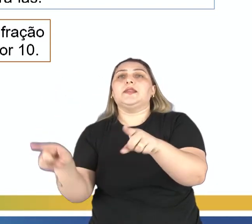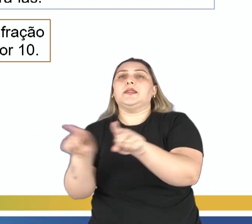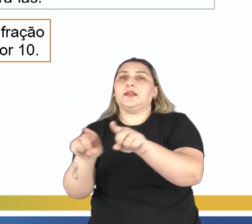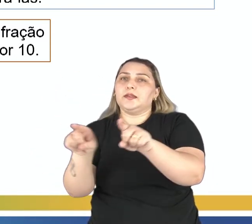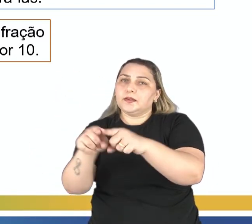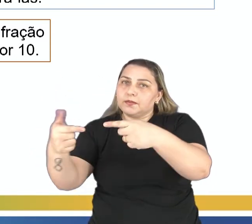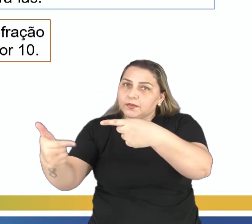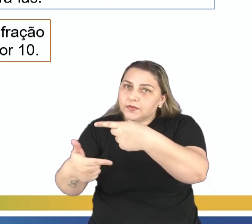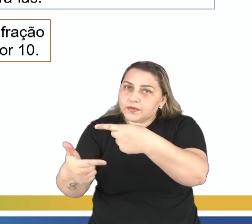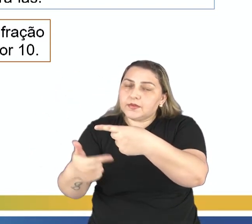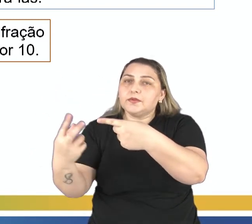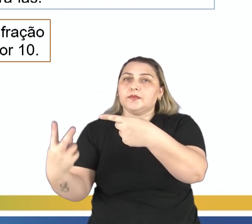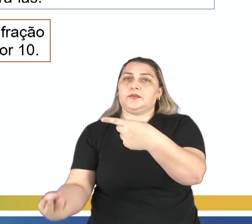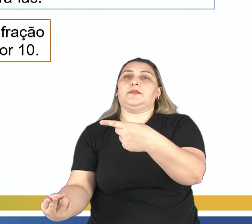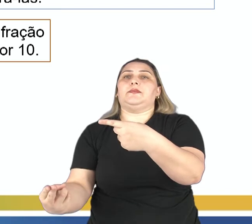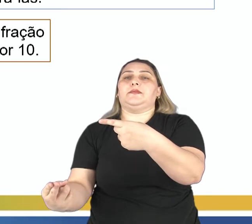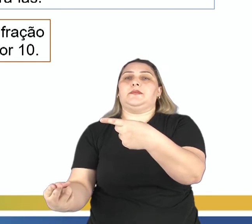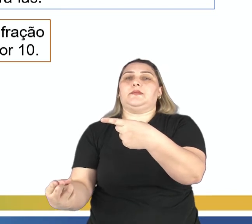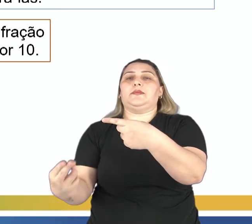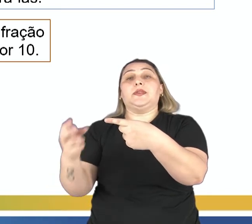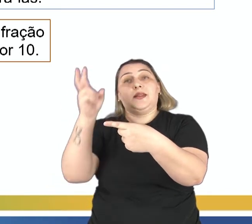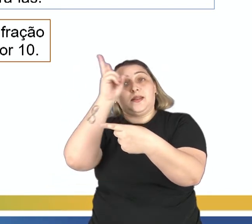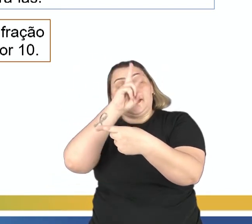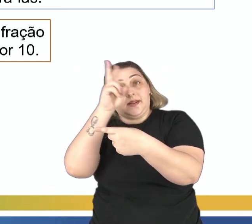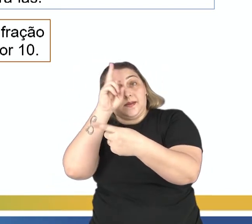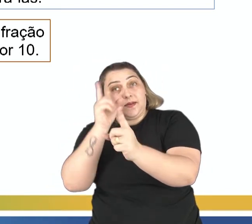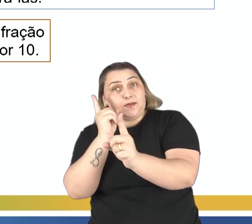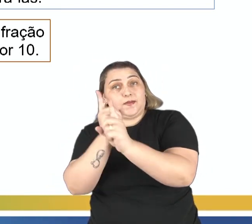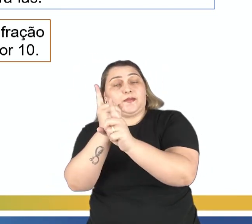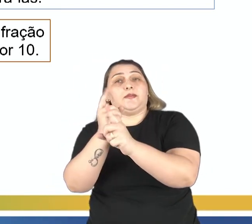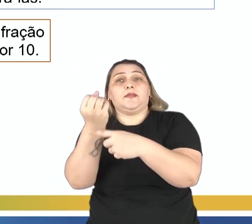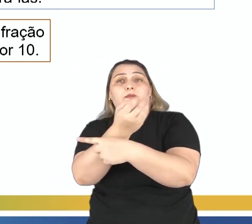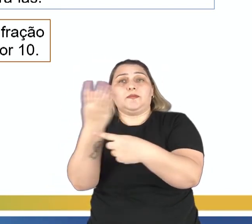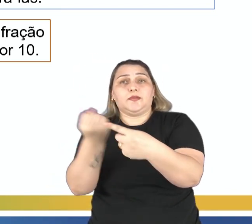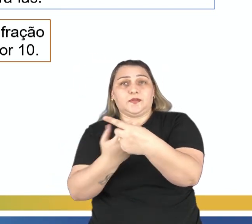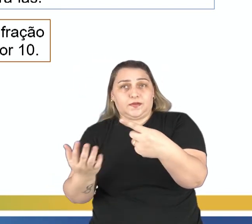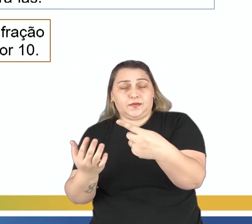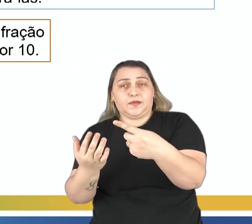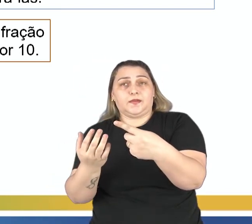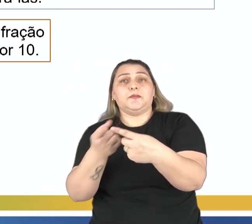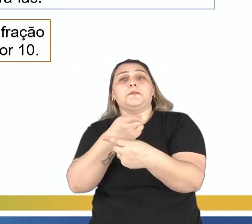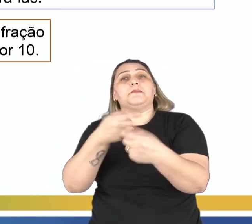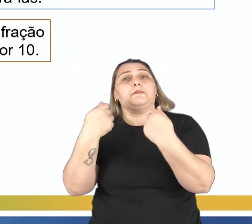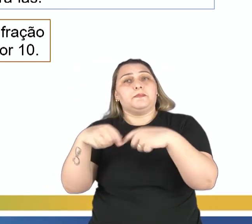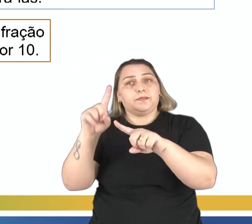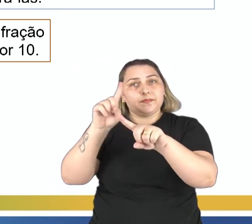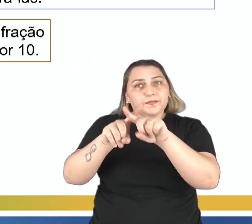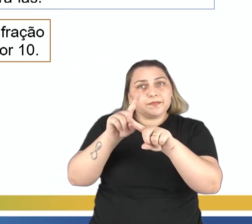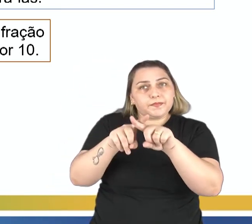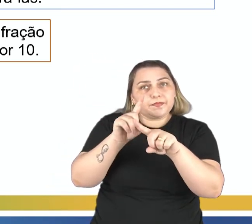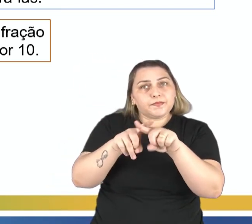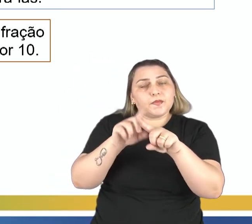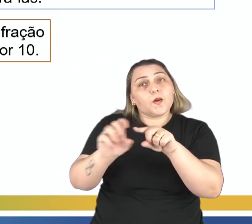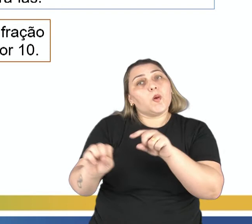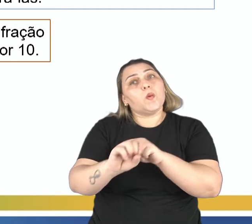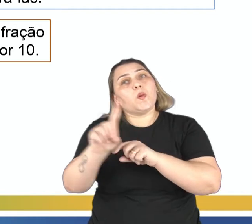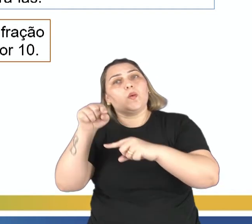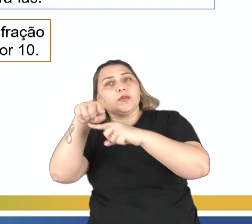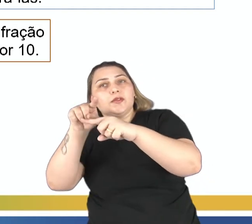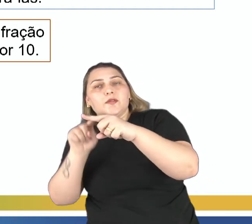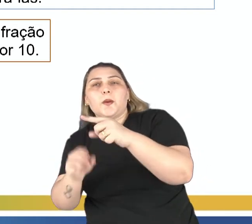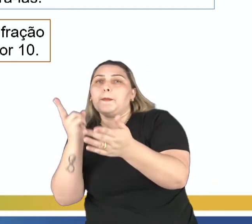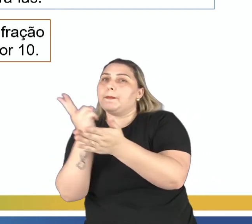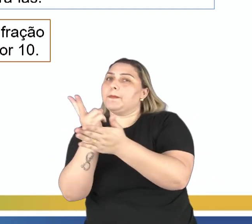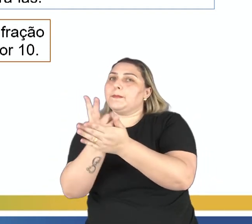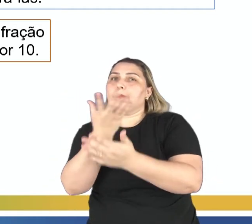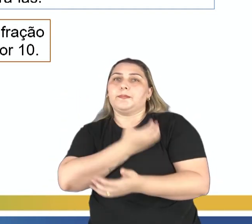multiplicar por 2 também o denominador. Lembra, para encontrar frações equivalentes, você tem que multiplicar ou dividir por o